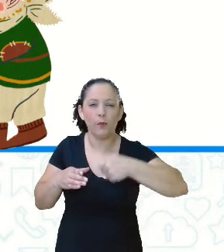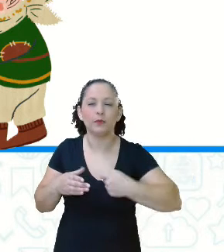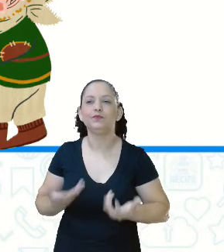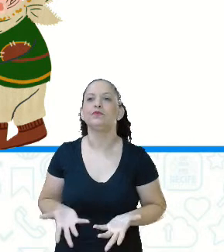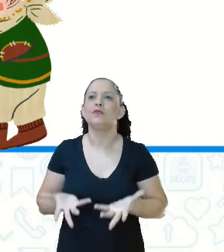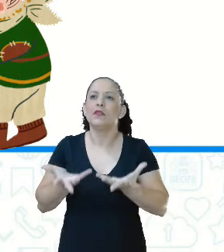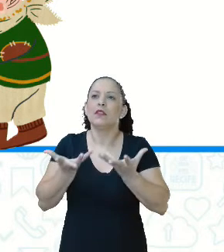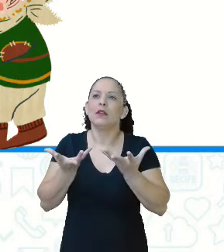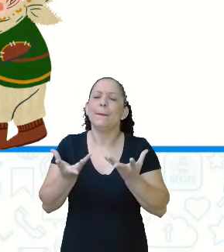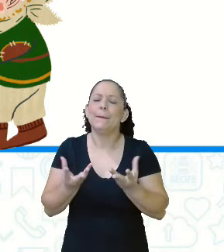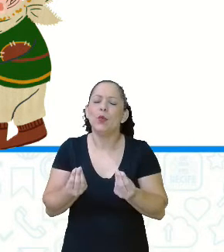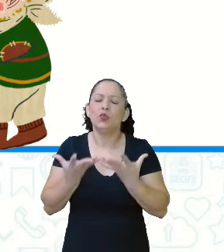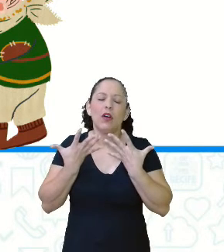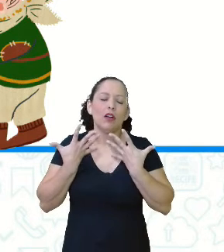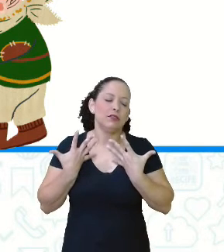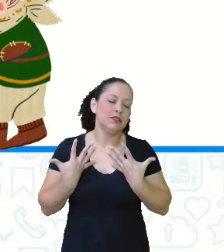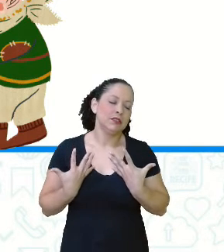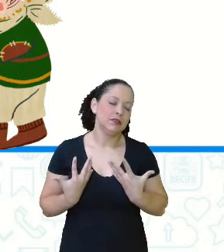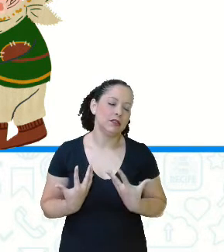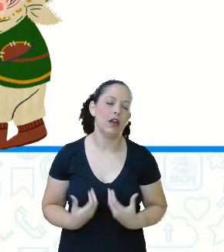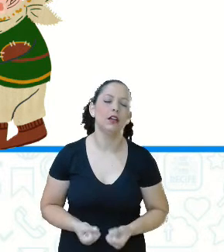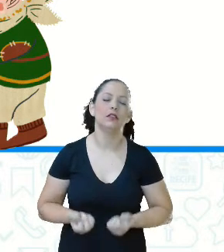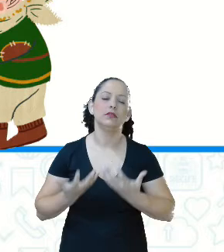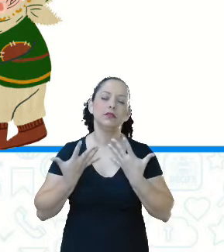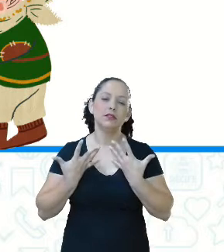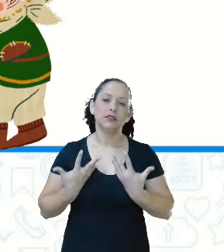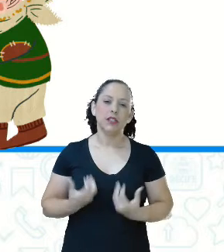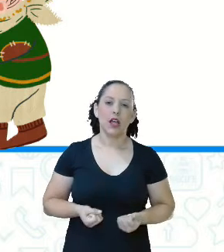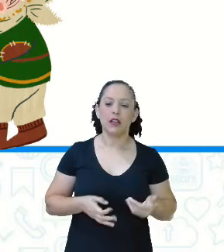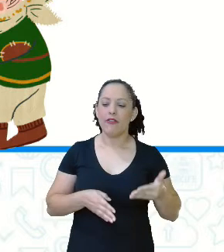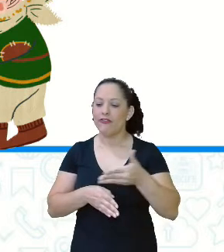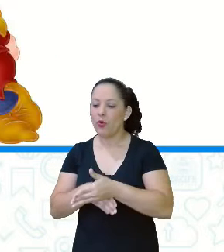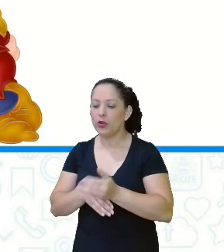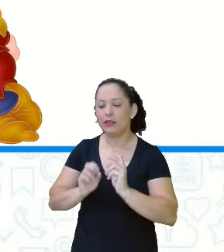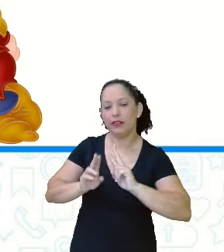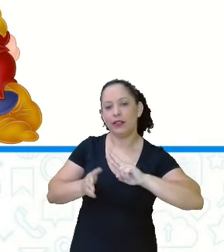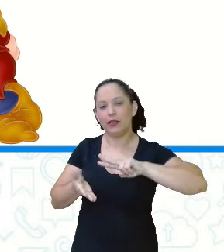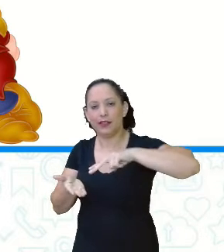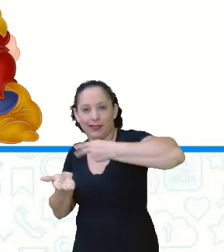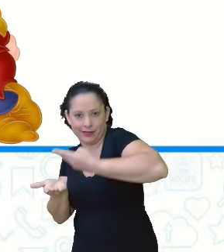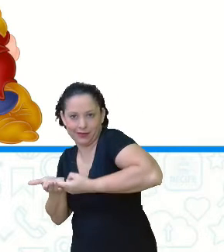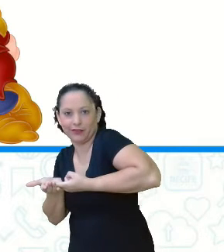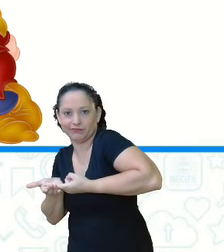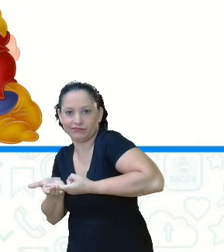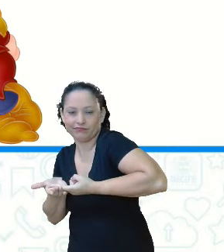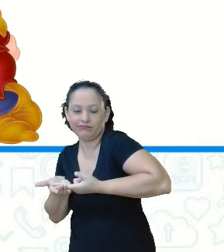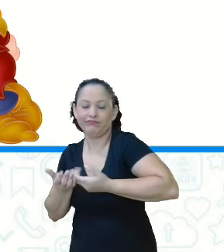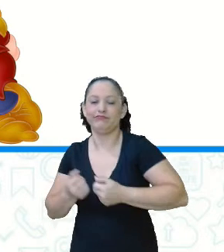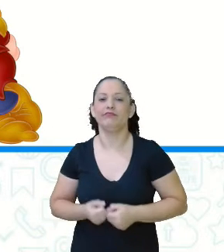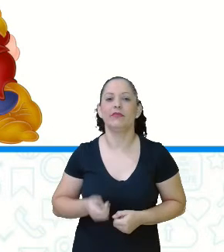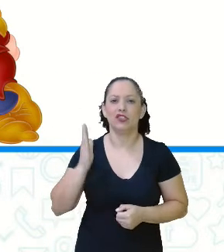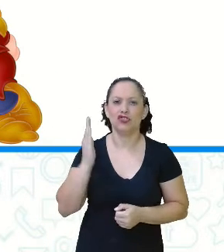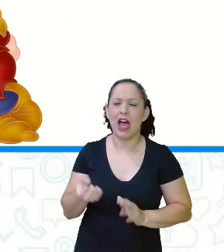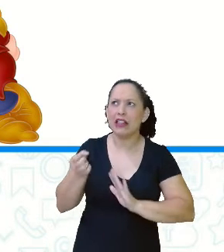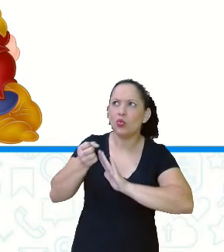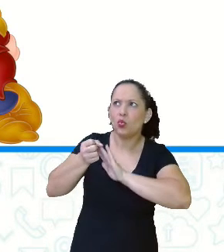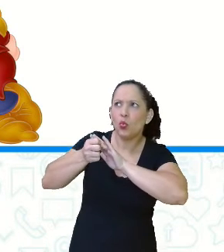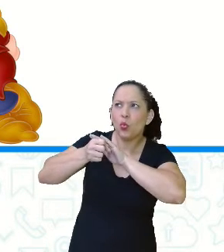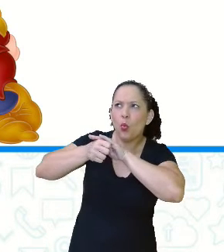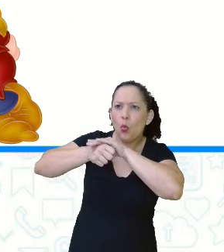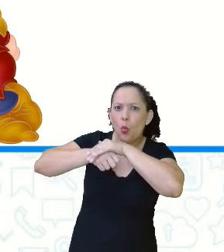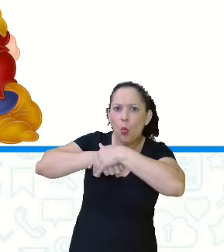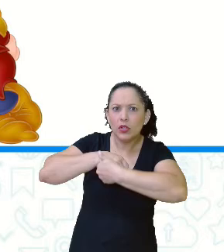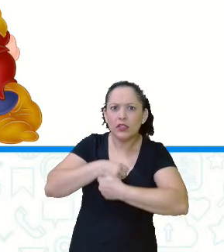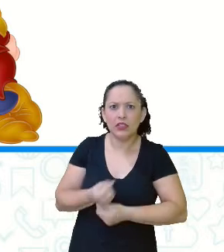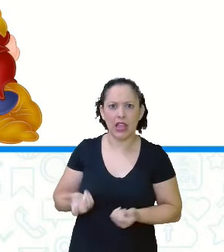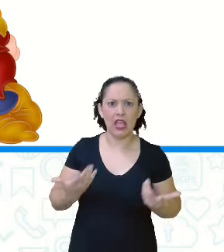muito cansada, decidiu ir deitar-se numa das 7 camas que encontrou. Já era de noite, quando os donos